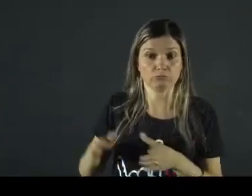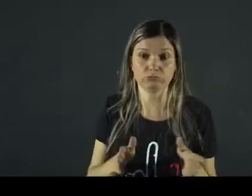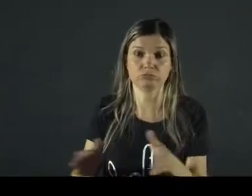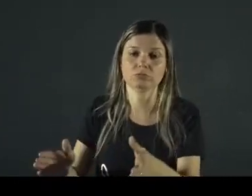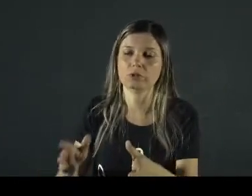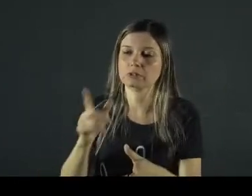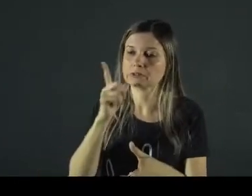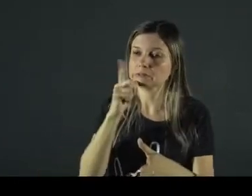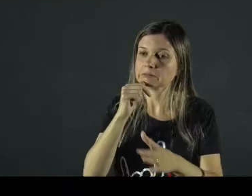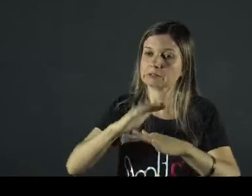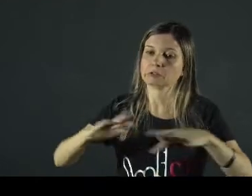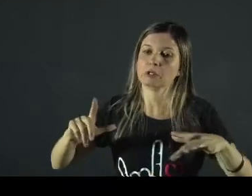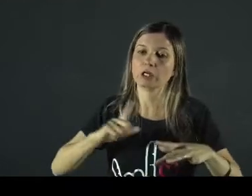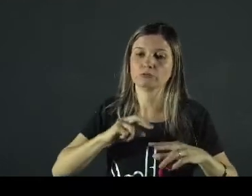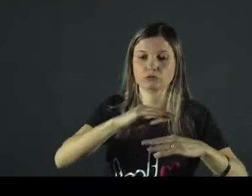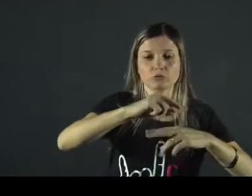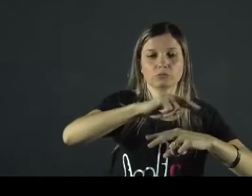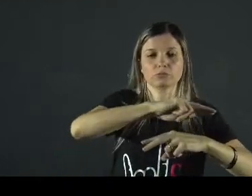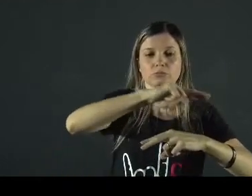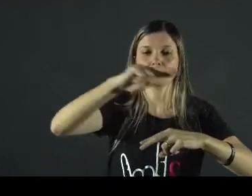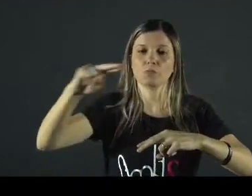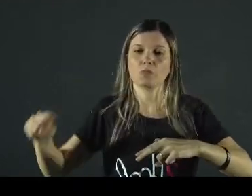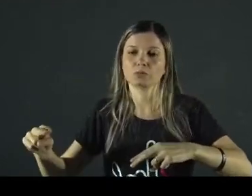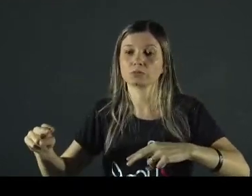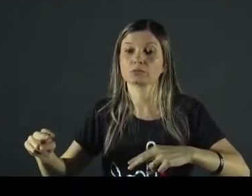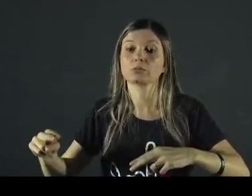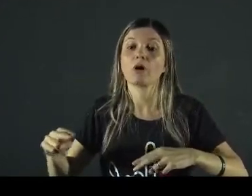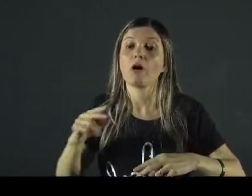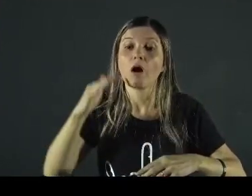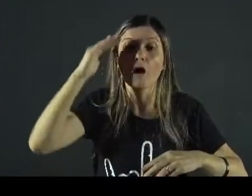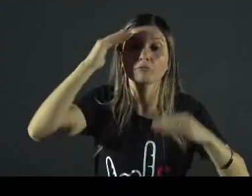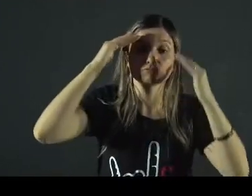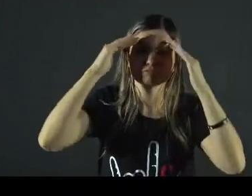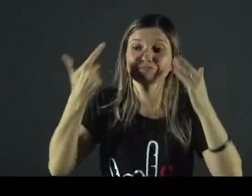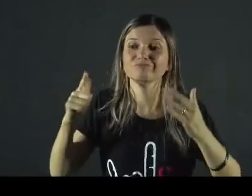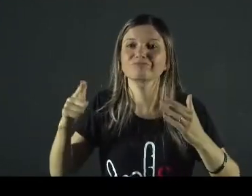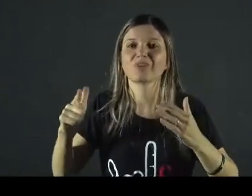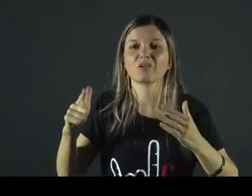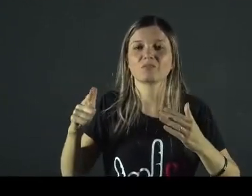cadê a ponte do rio? Eu não vi ponte.